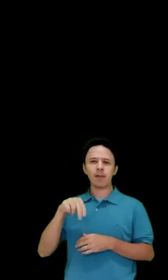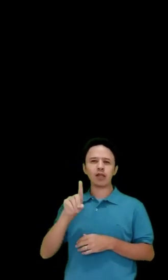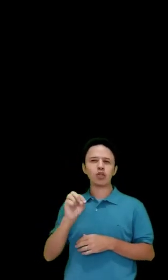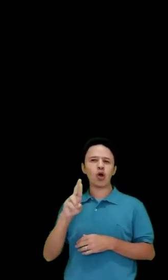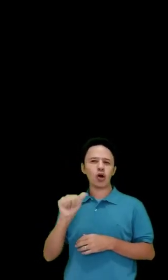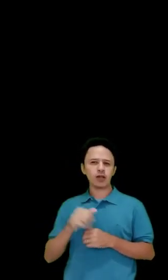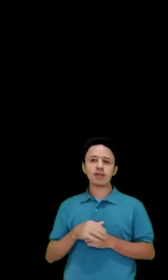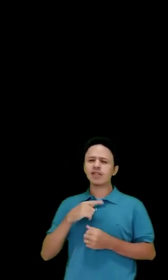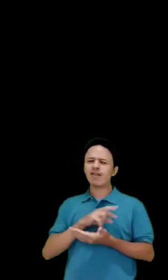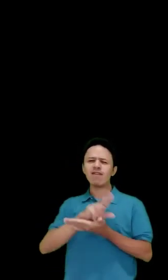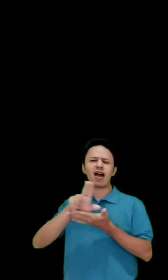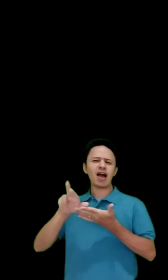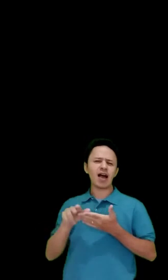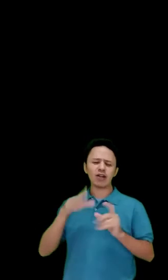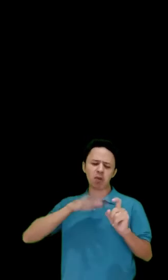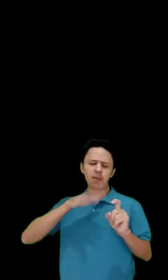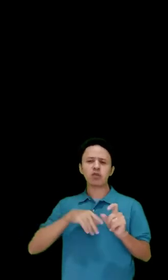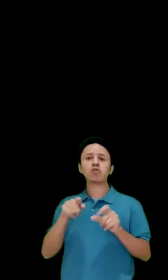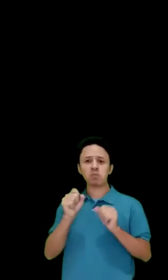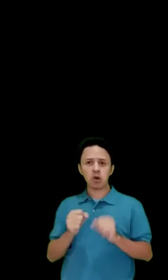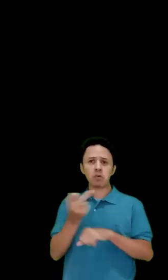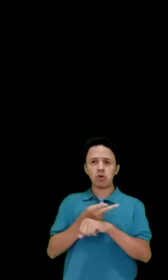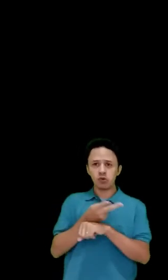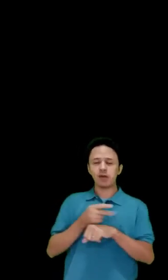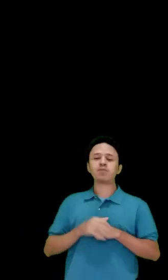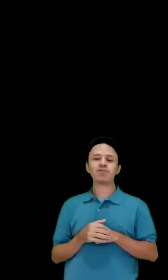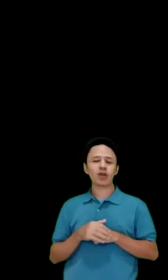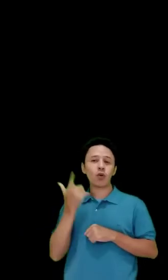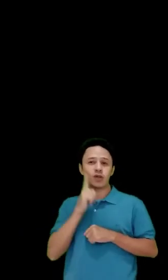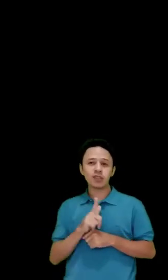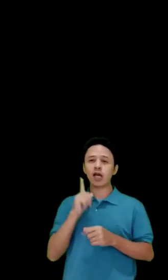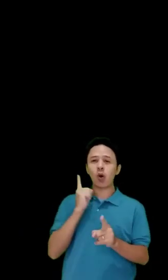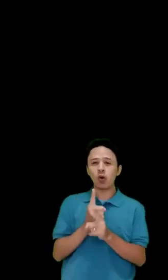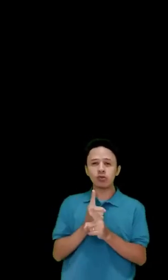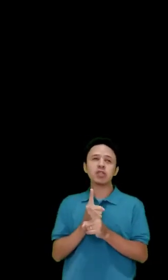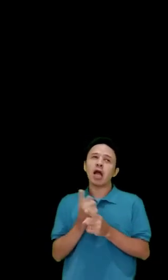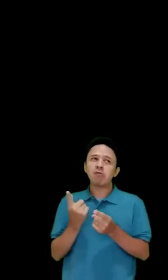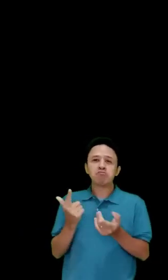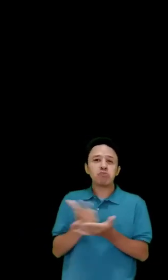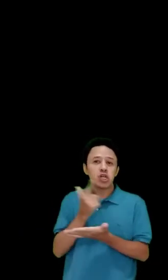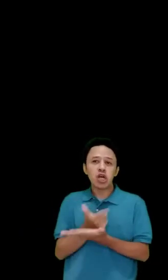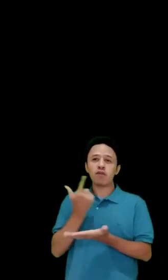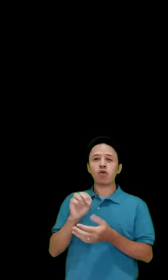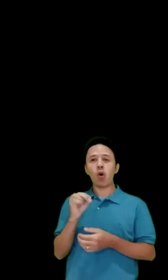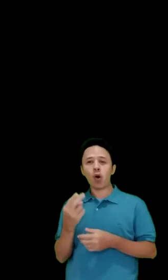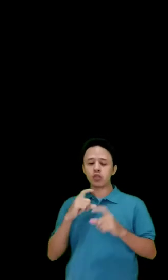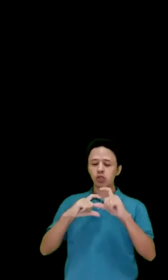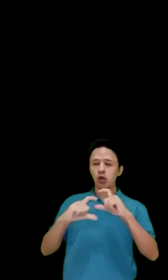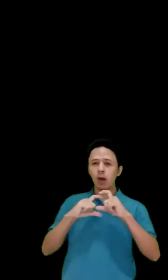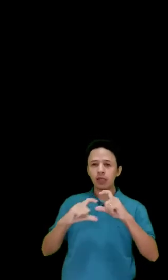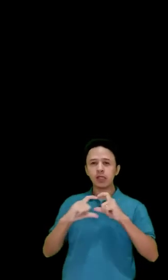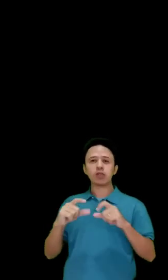que você pode procurar por aí, que, como eu disse, hoje em dia a gente consegue encontrar tanto em formatos de livros ou